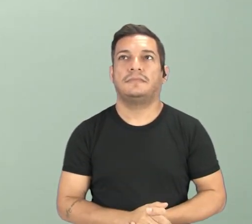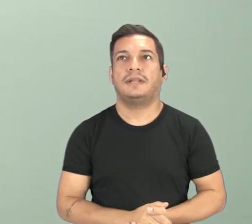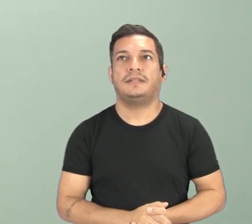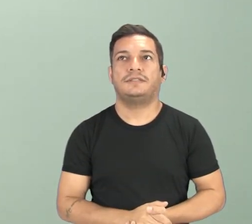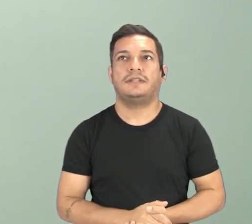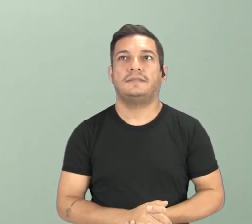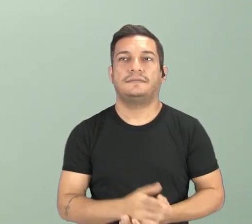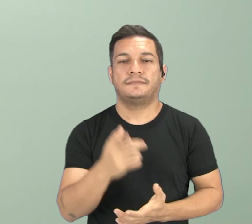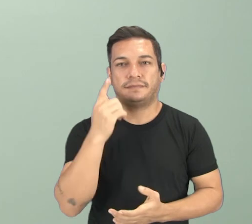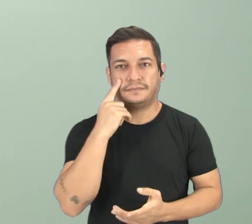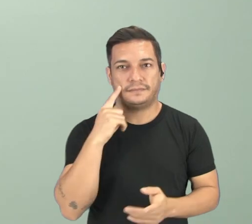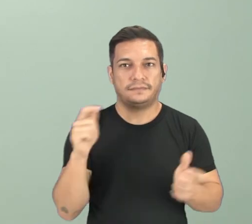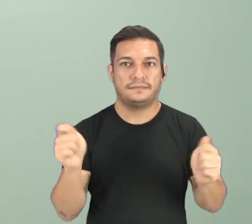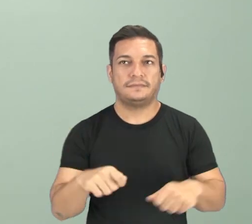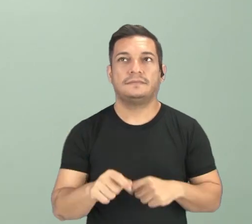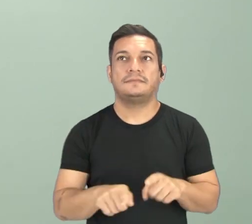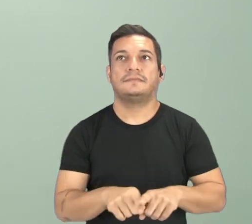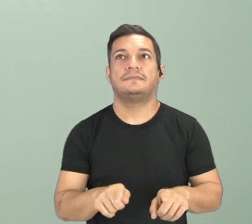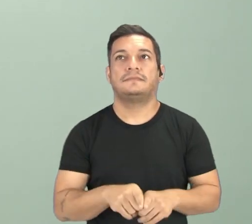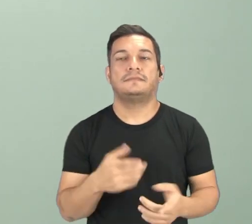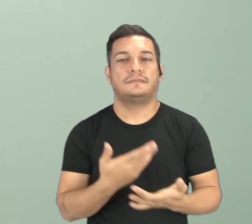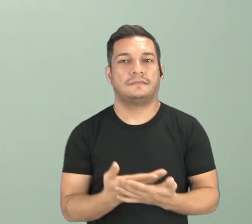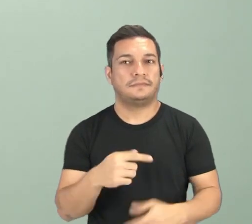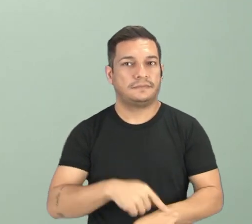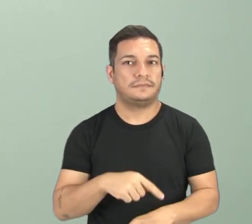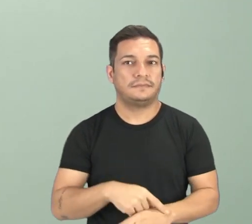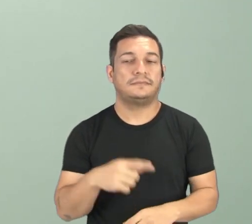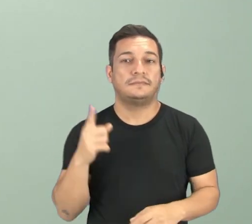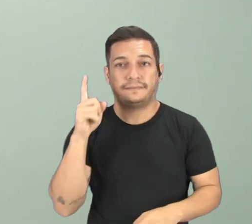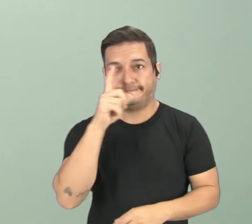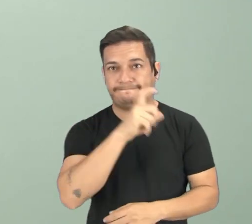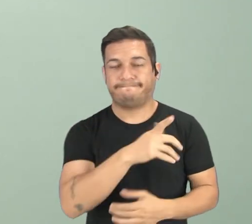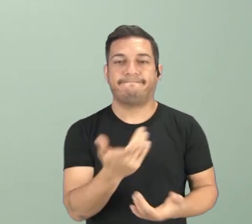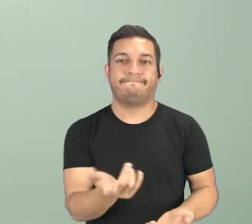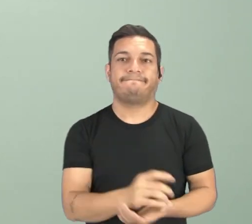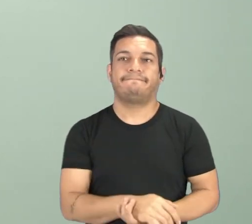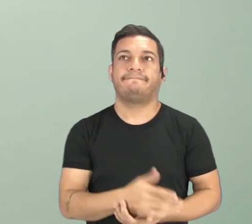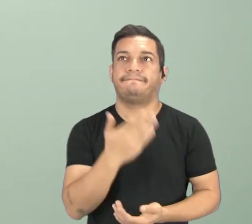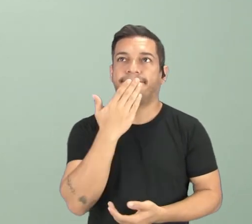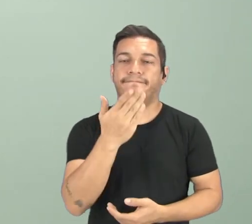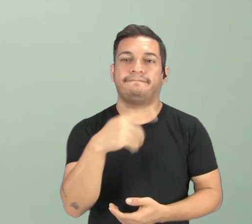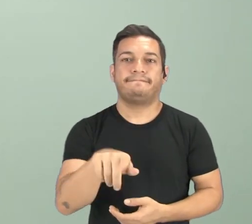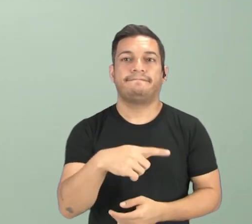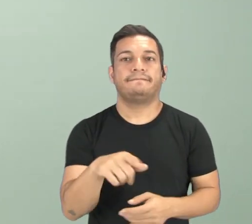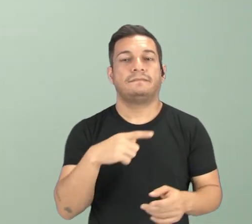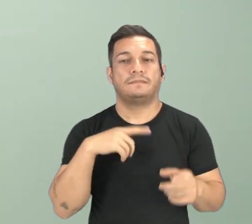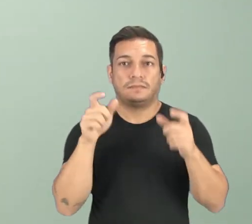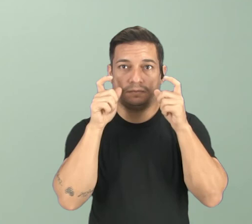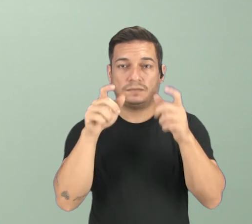sua capacidade, inclusive de estudar nesse momento muito complicado, né. Eu peço,